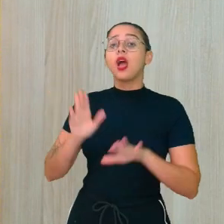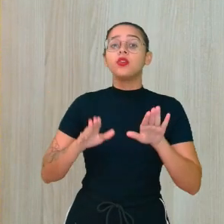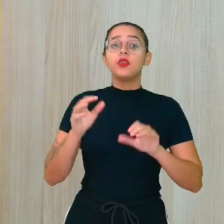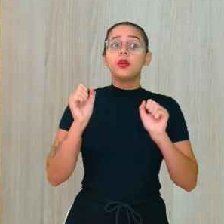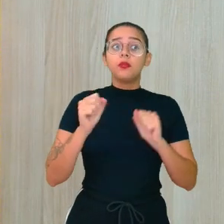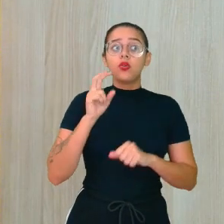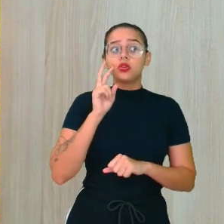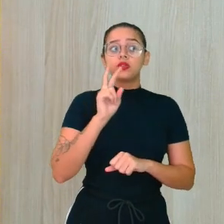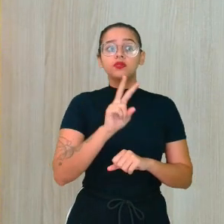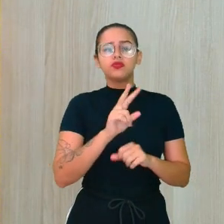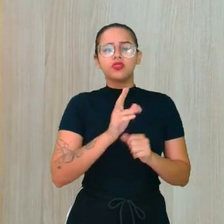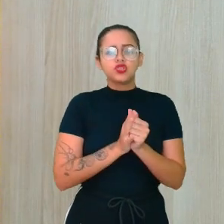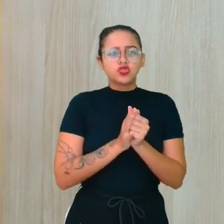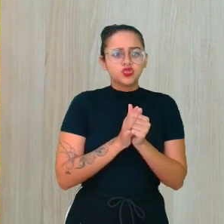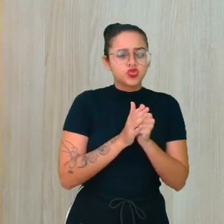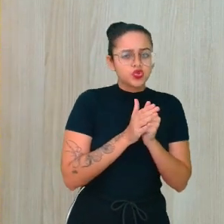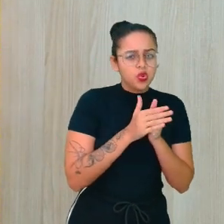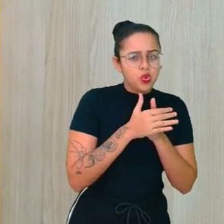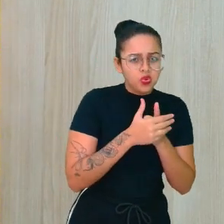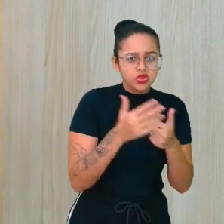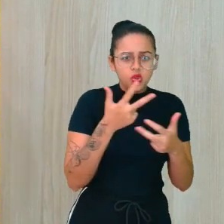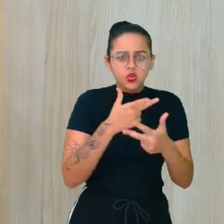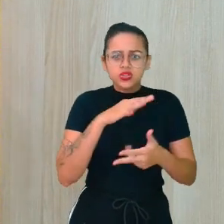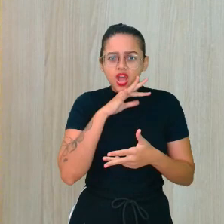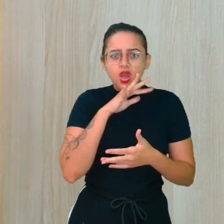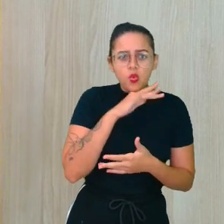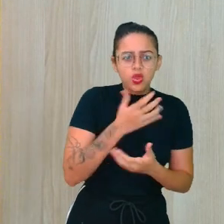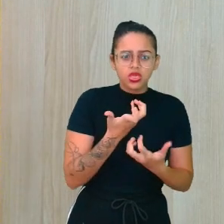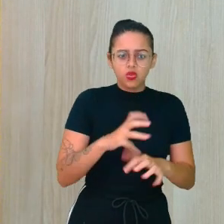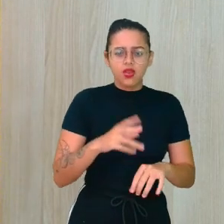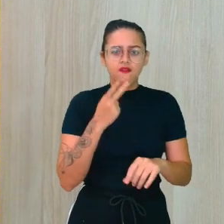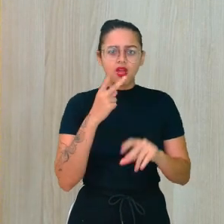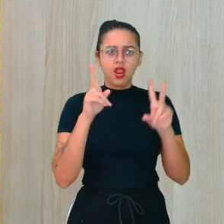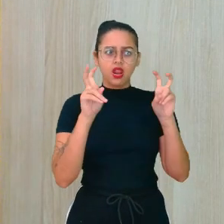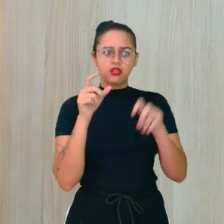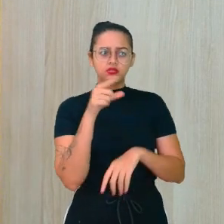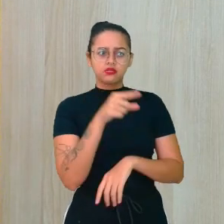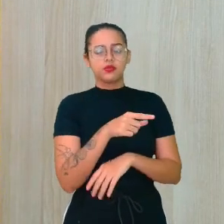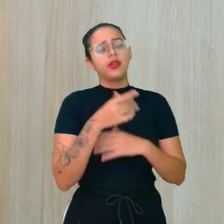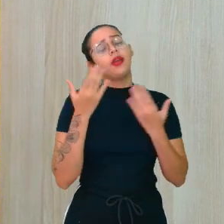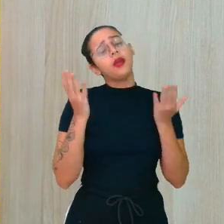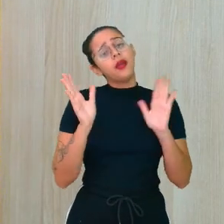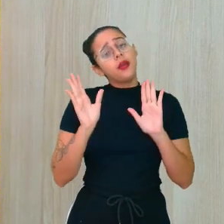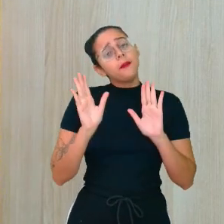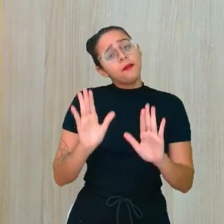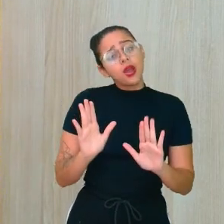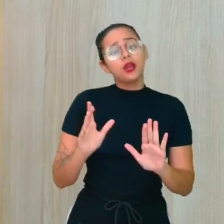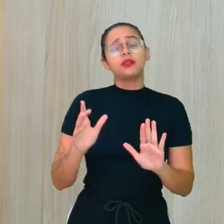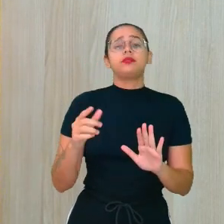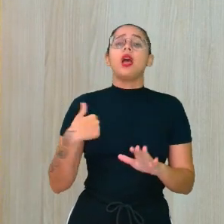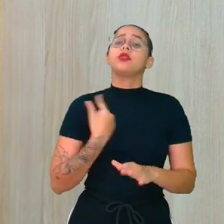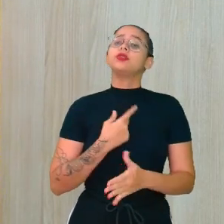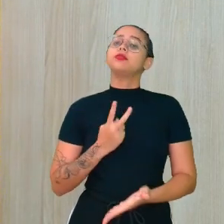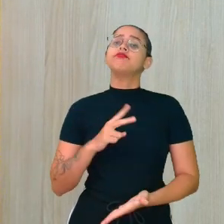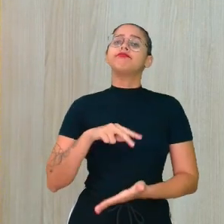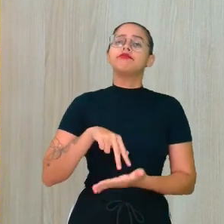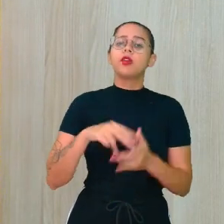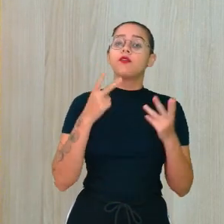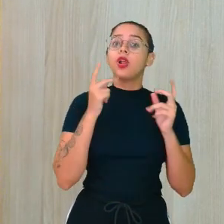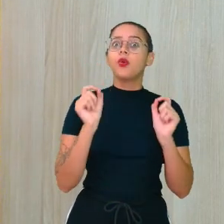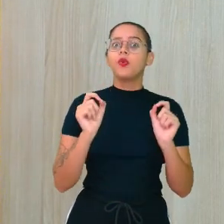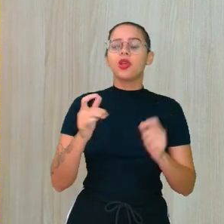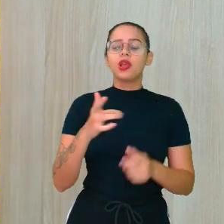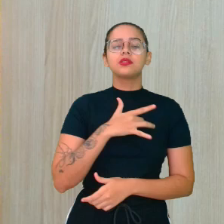como um tabu, né? Uma coisa que as pessoas não querem falar sobre. Mas a gente está aqui para dizer que a saúde de vocês